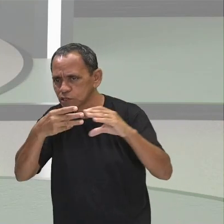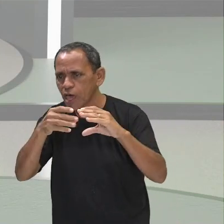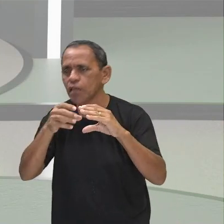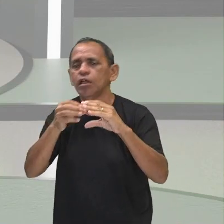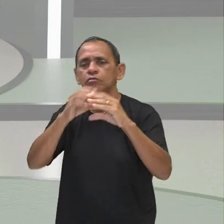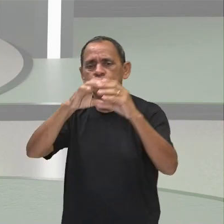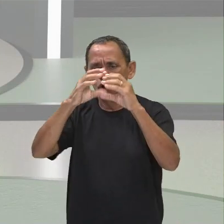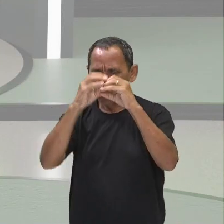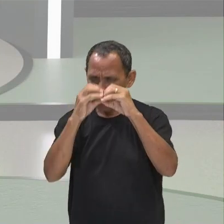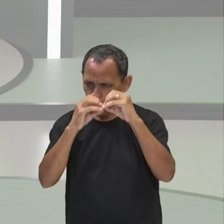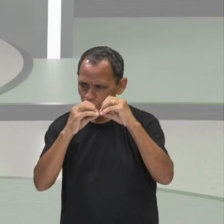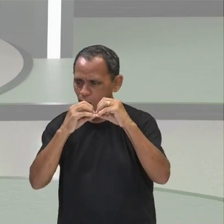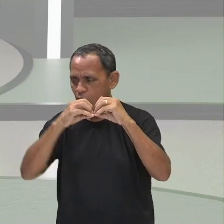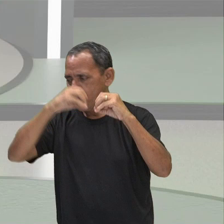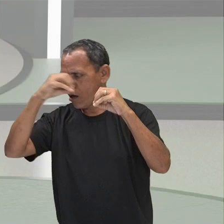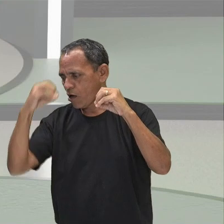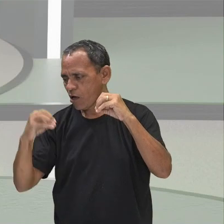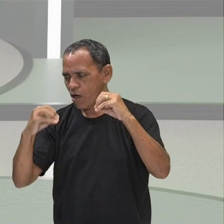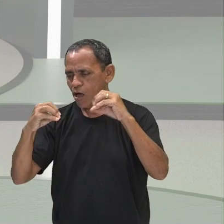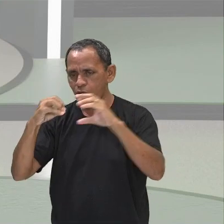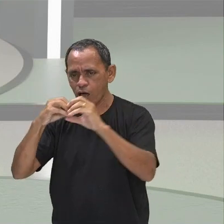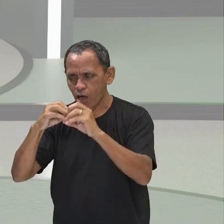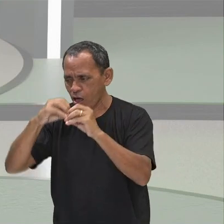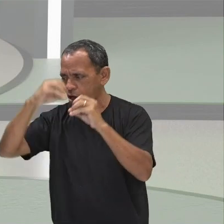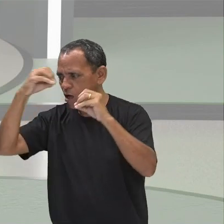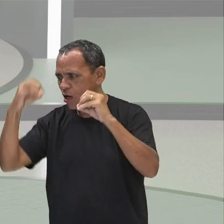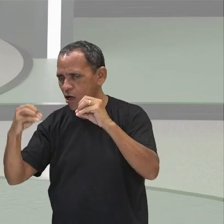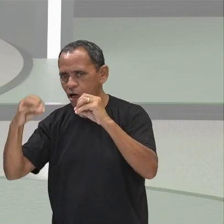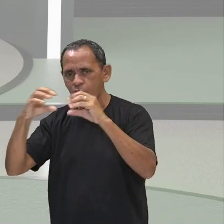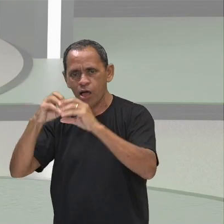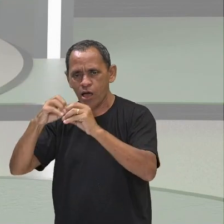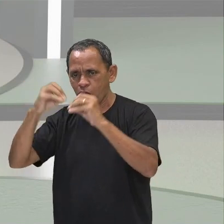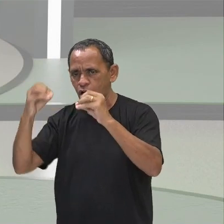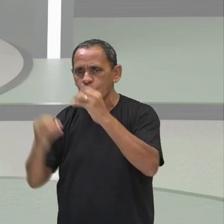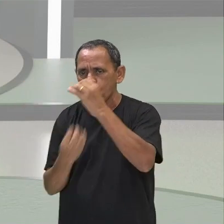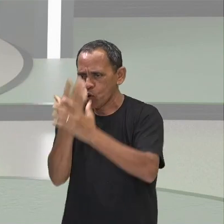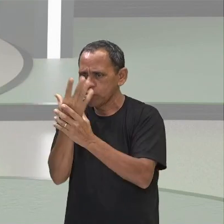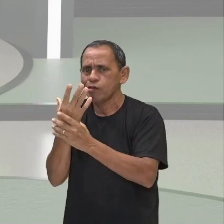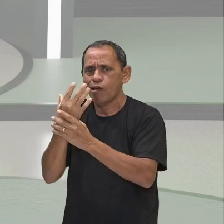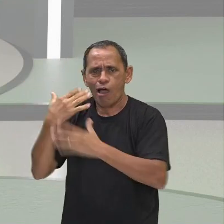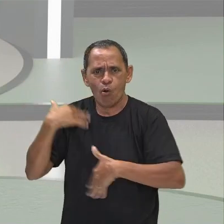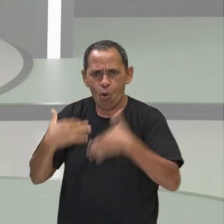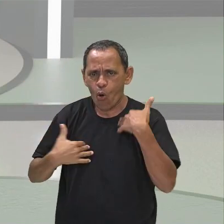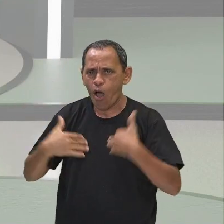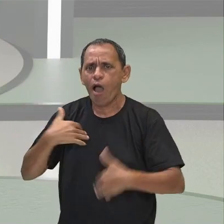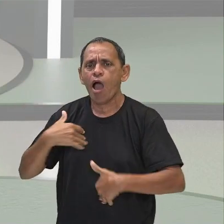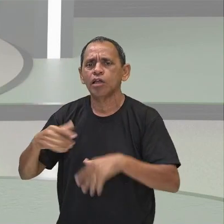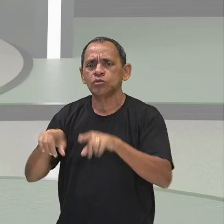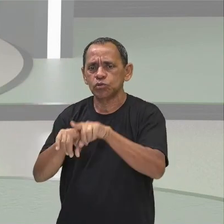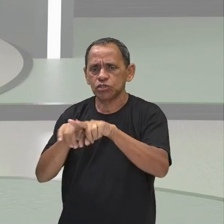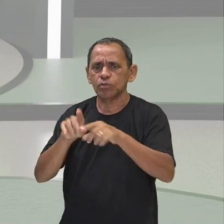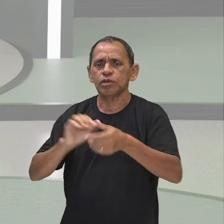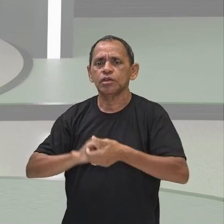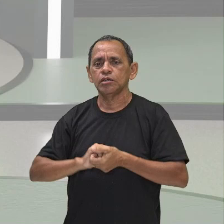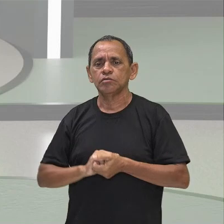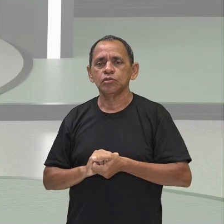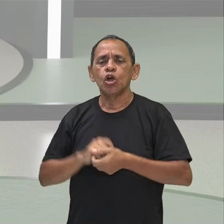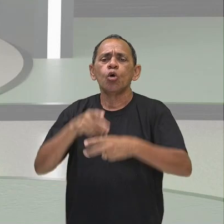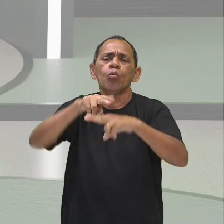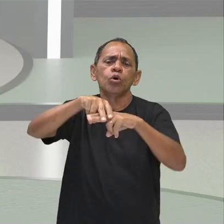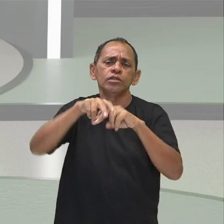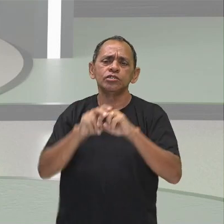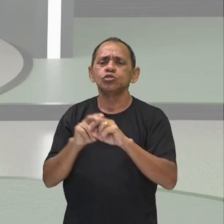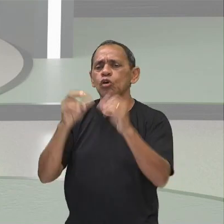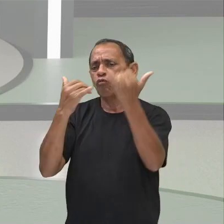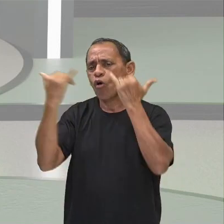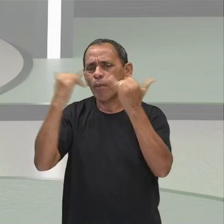consequentemente, né, ele vai se replicando para formar um organismo. Por isso que toda a nossa informação, né, ela traz